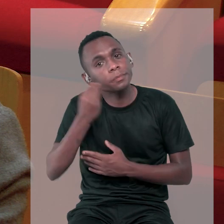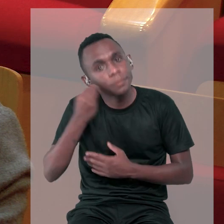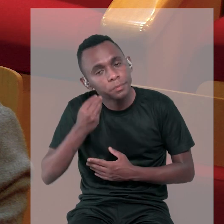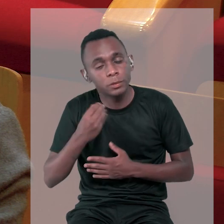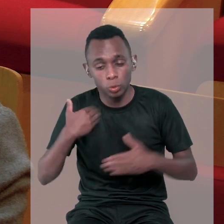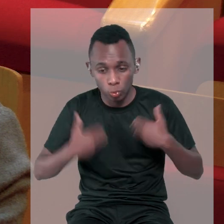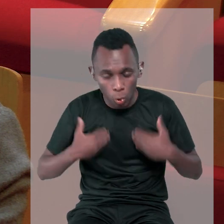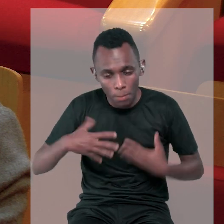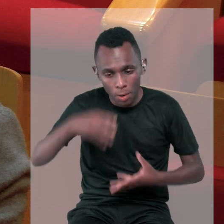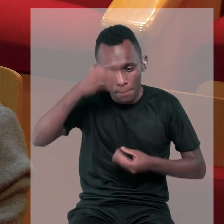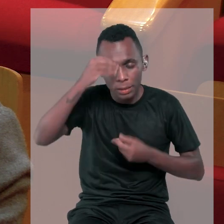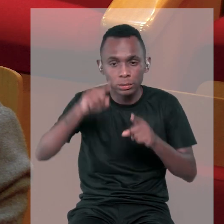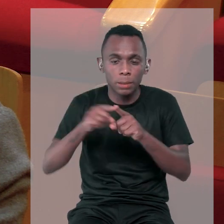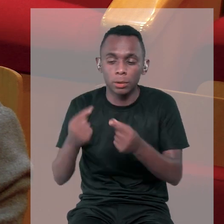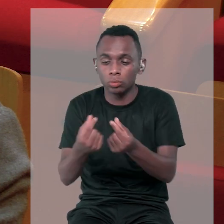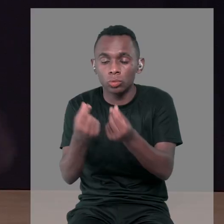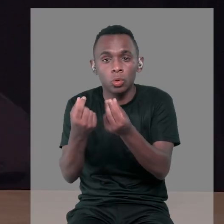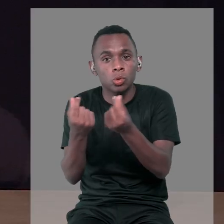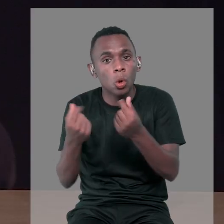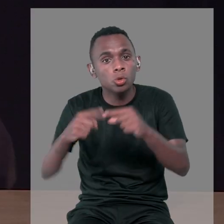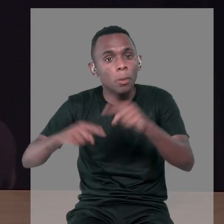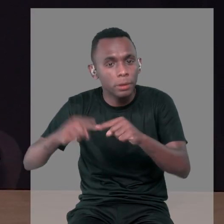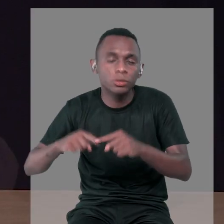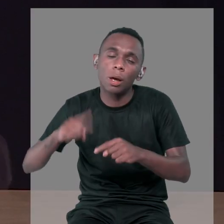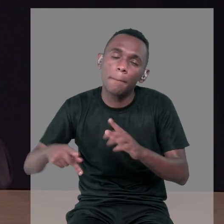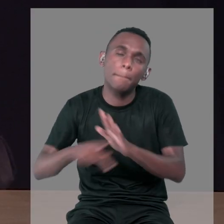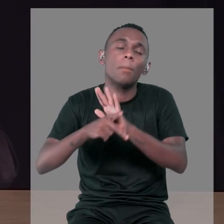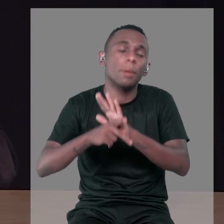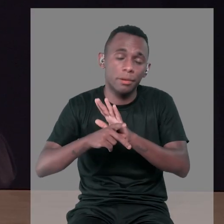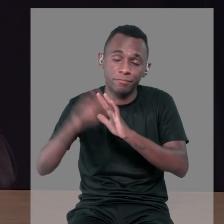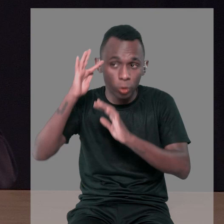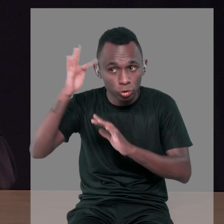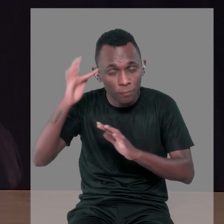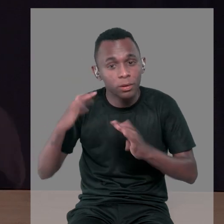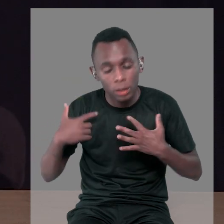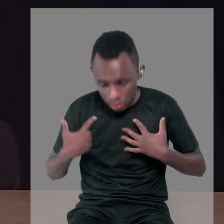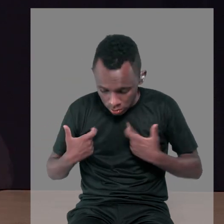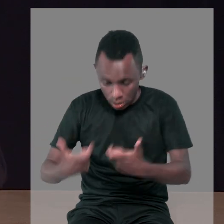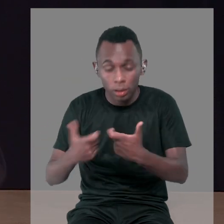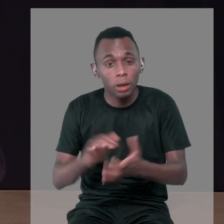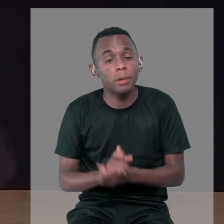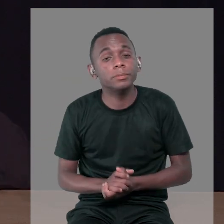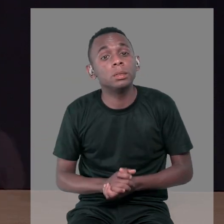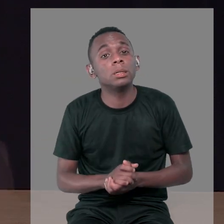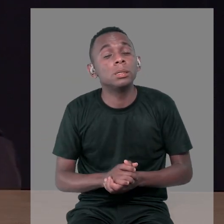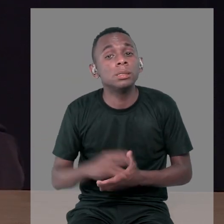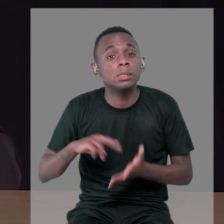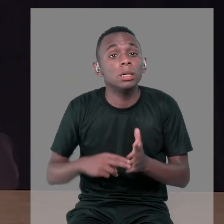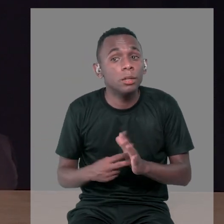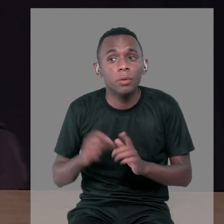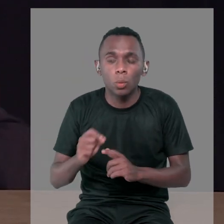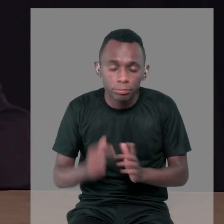bens. E é essa filosofia da guerra que passa a demandar, digamos assim, esse